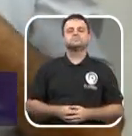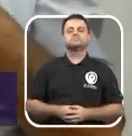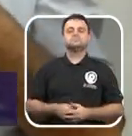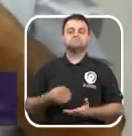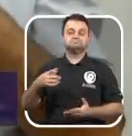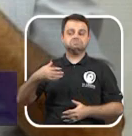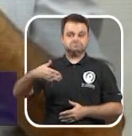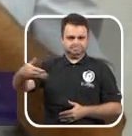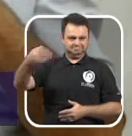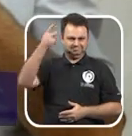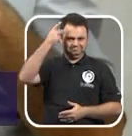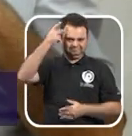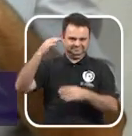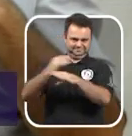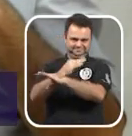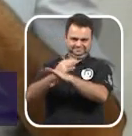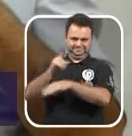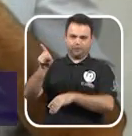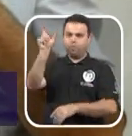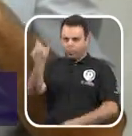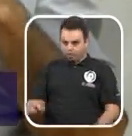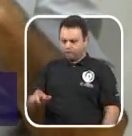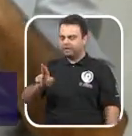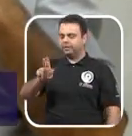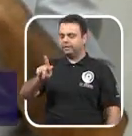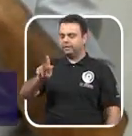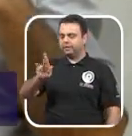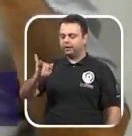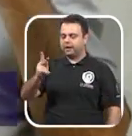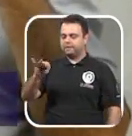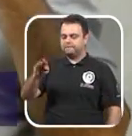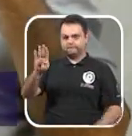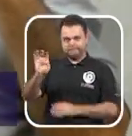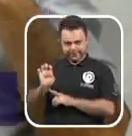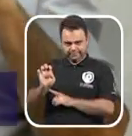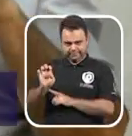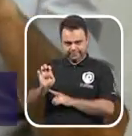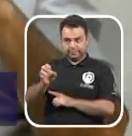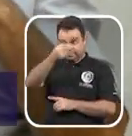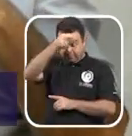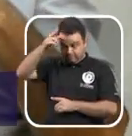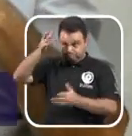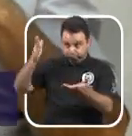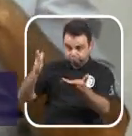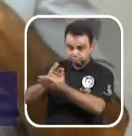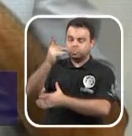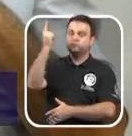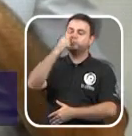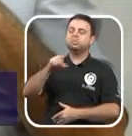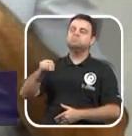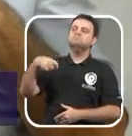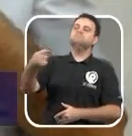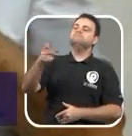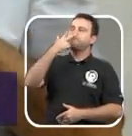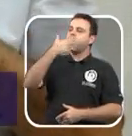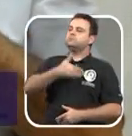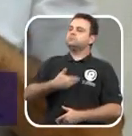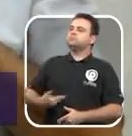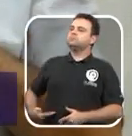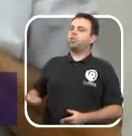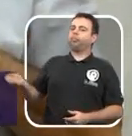Boulos em São Paulo, na minha opinião, pode iniciar um novo ciclo da política brasileira. Porque nós vamos